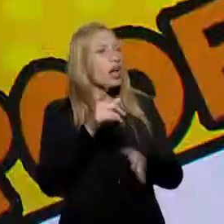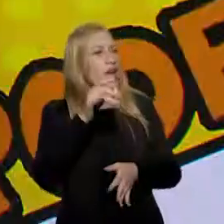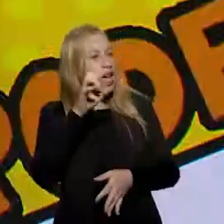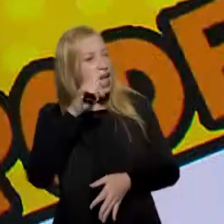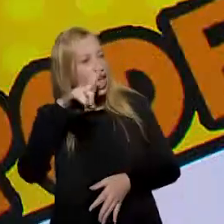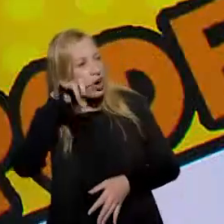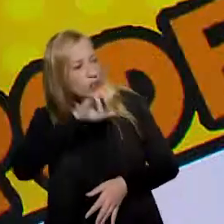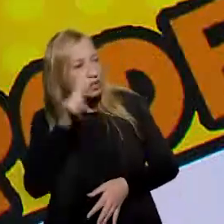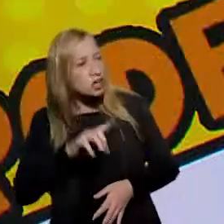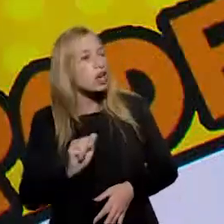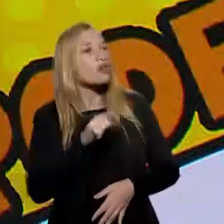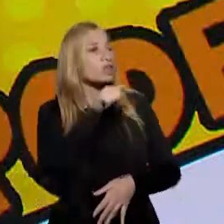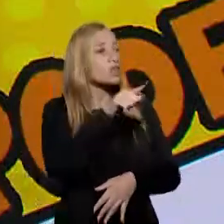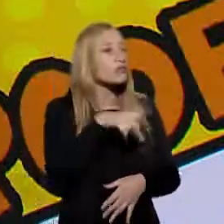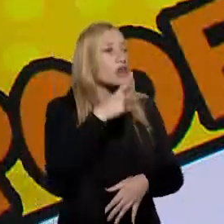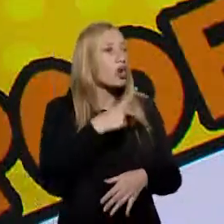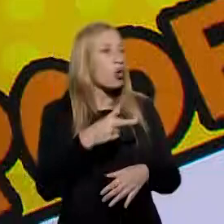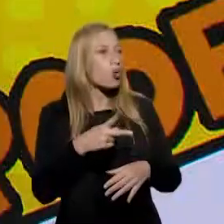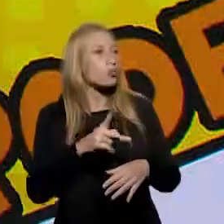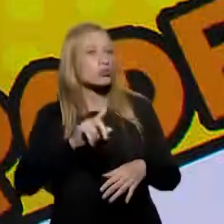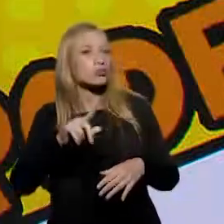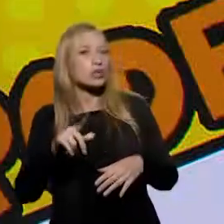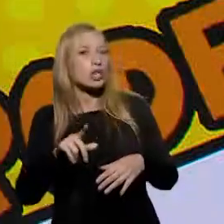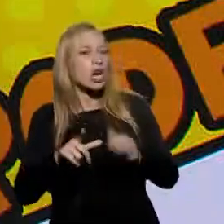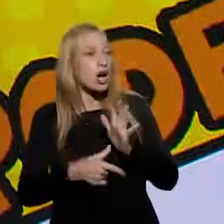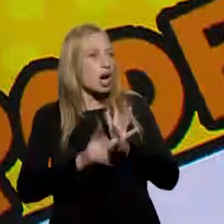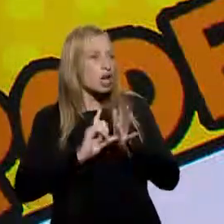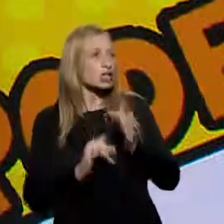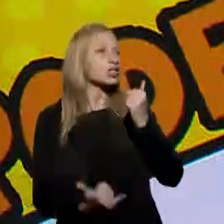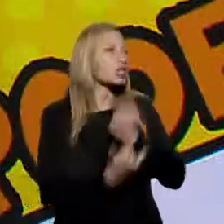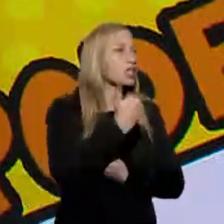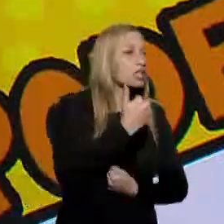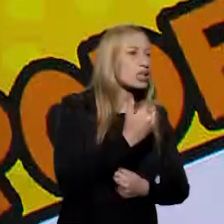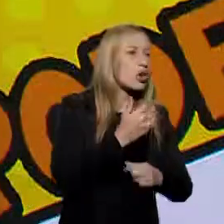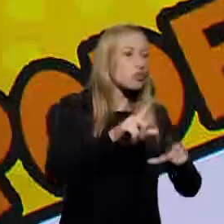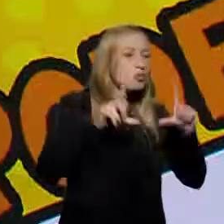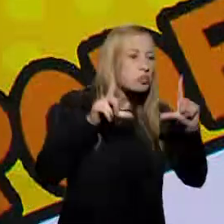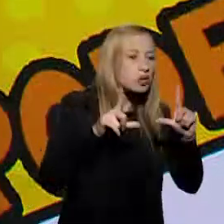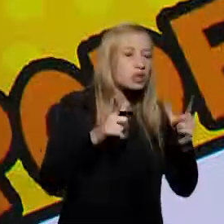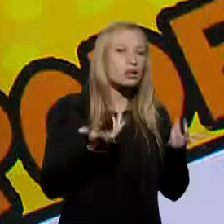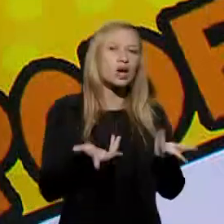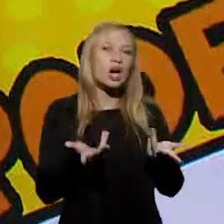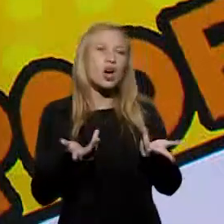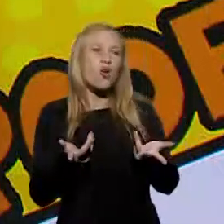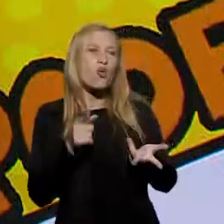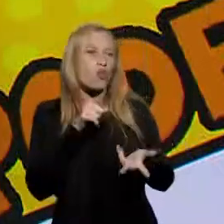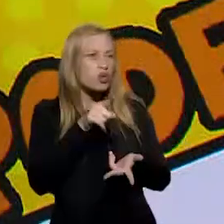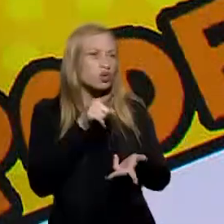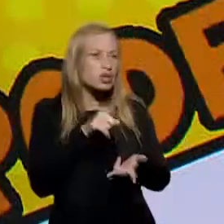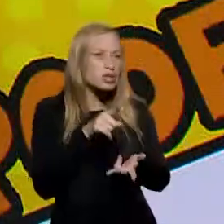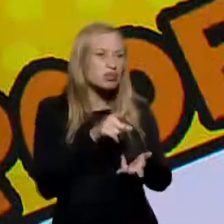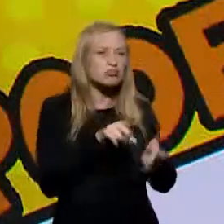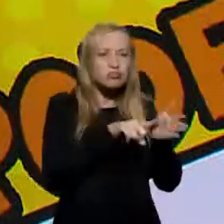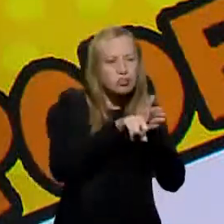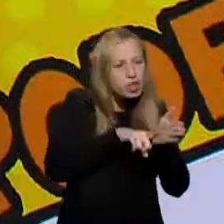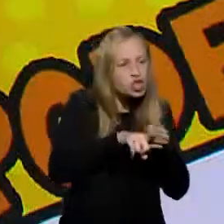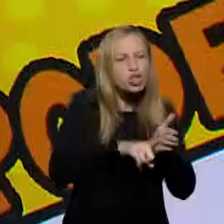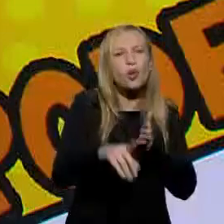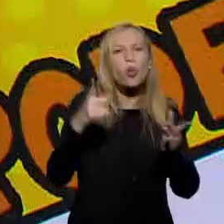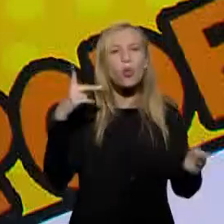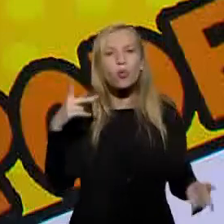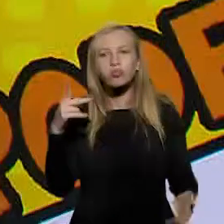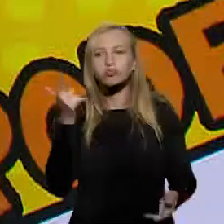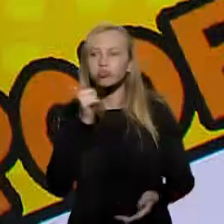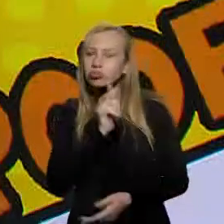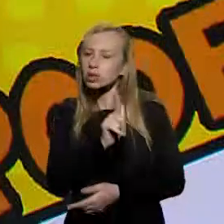falou no bloco anterior a questão das traições não é que existiam que acabavam sendo públicas é vocês não inspire nas pesquisas